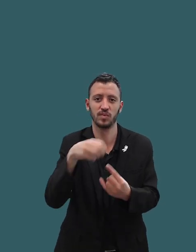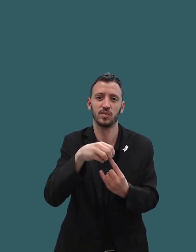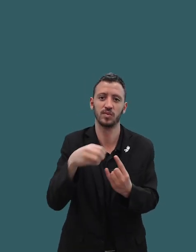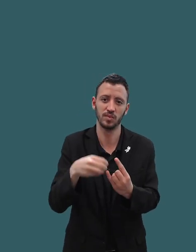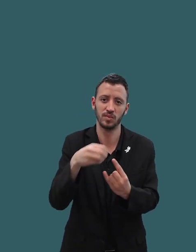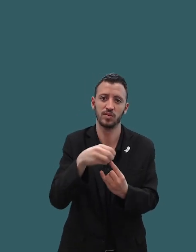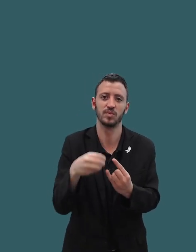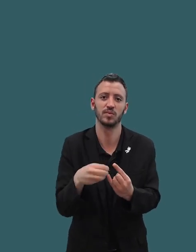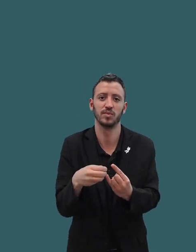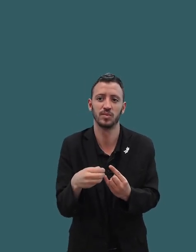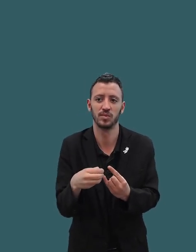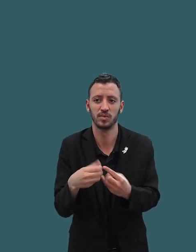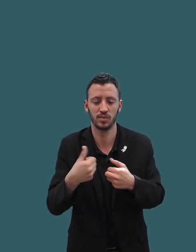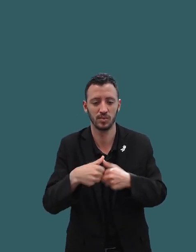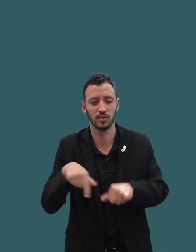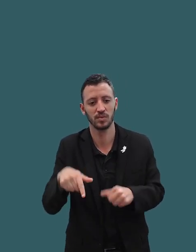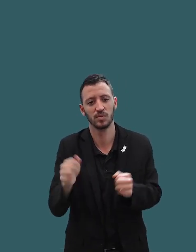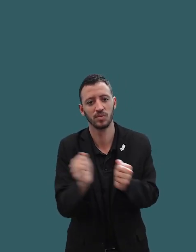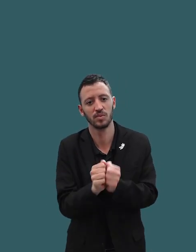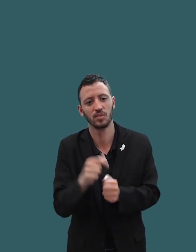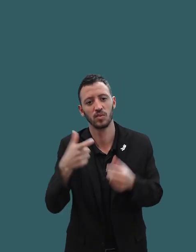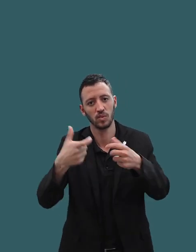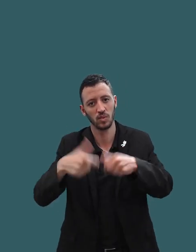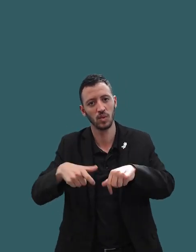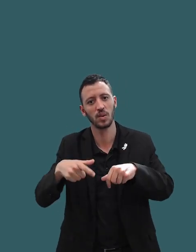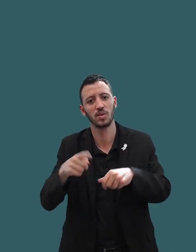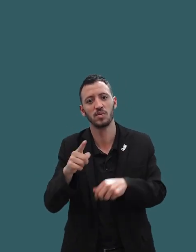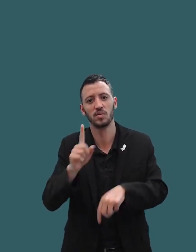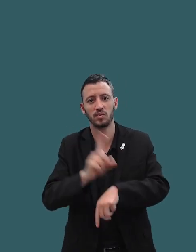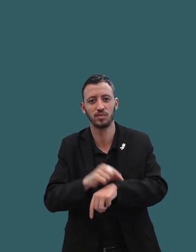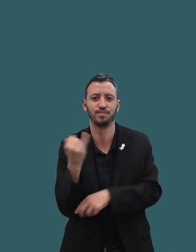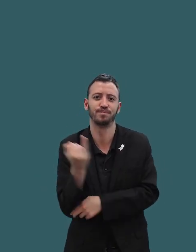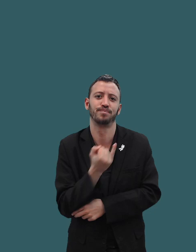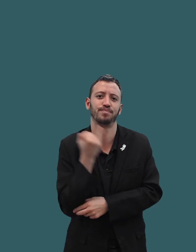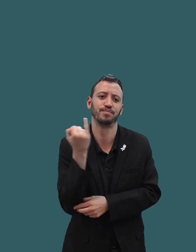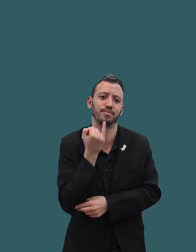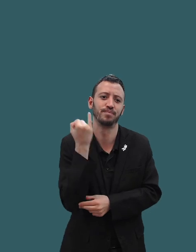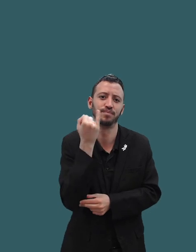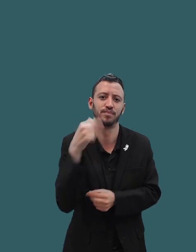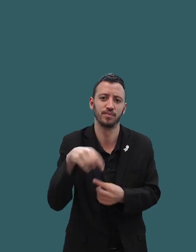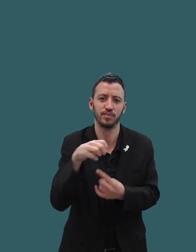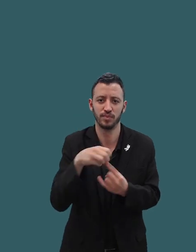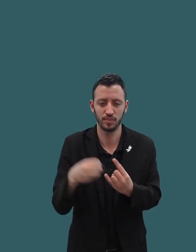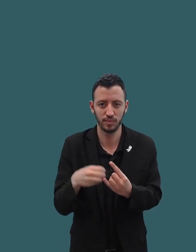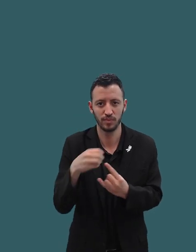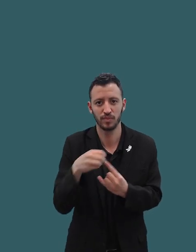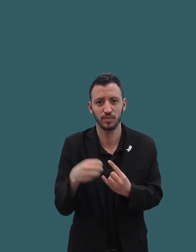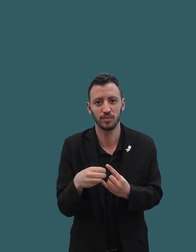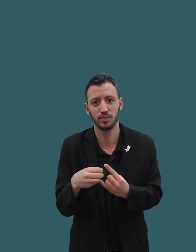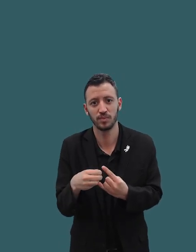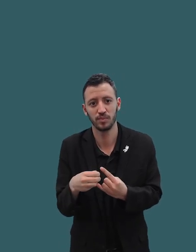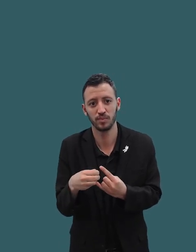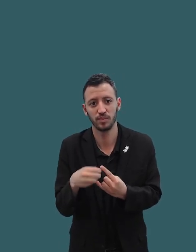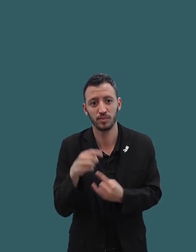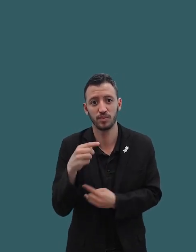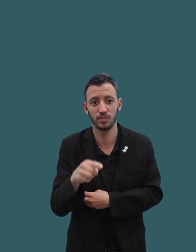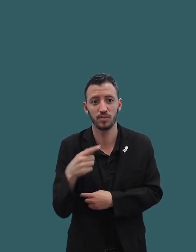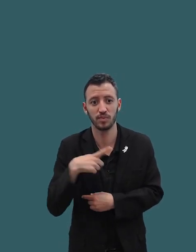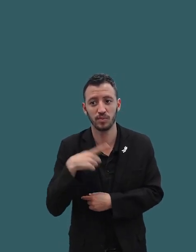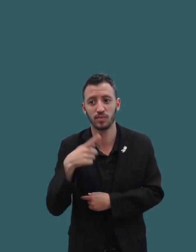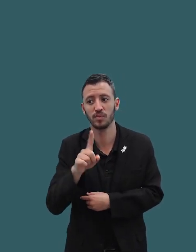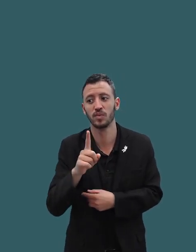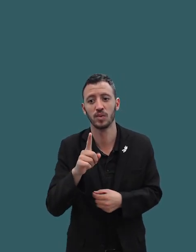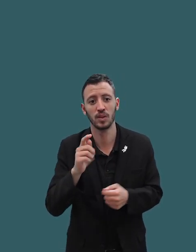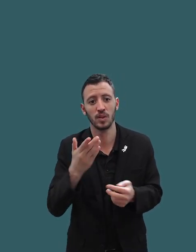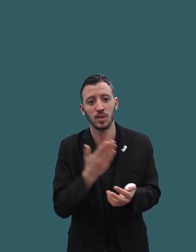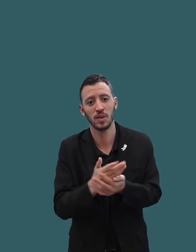Fiocruz, que estava lá no lugar certo, numa hora fundamental para a Fiocruz alçar um voo